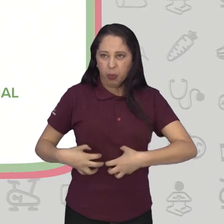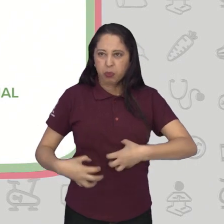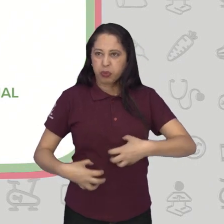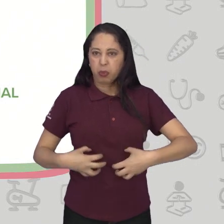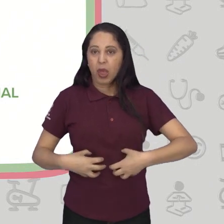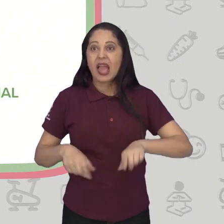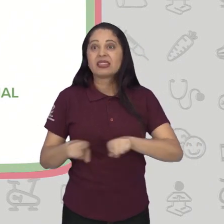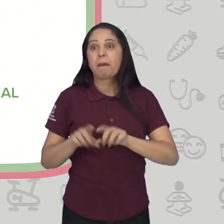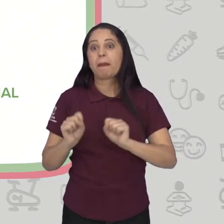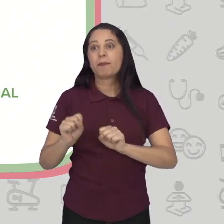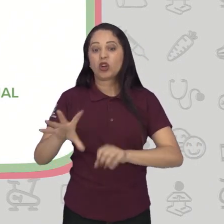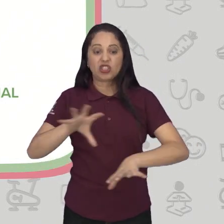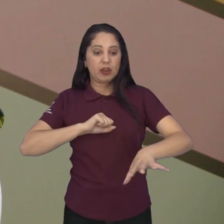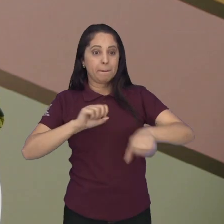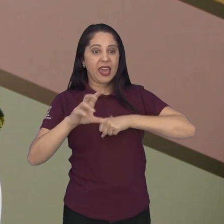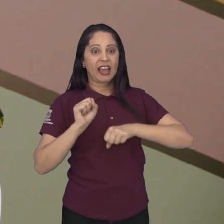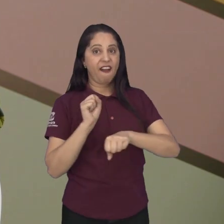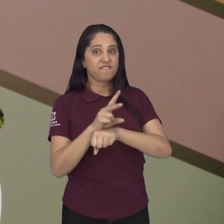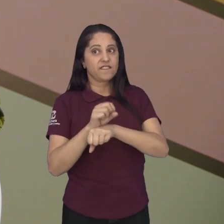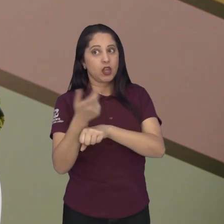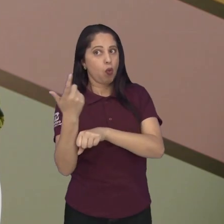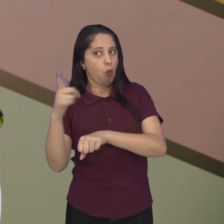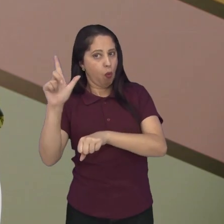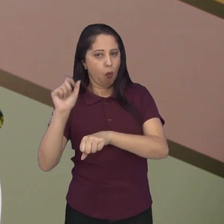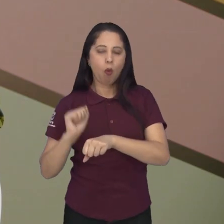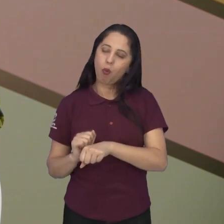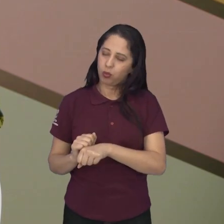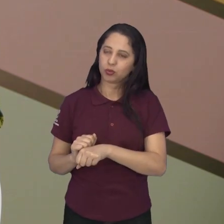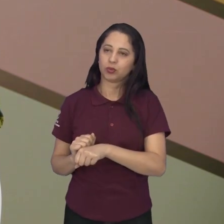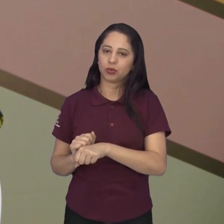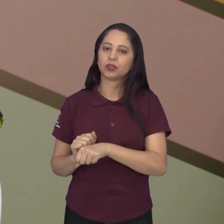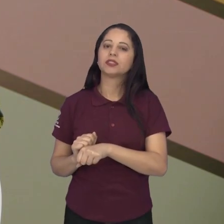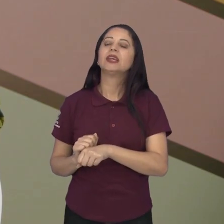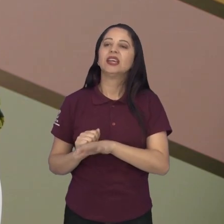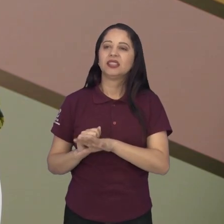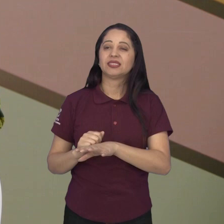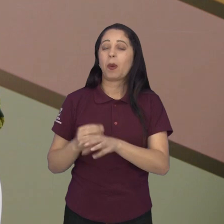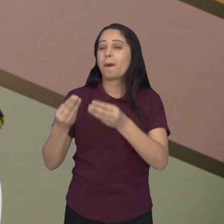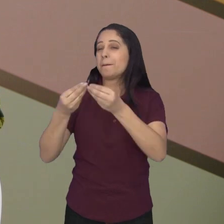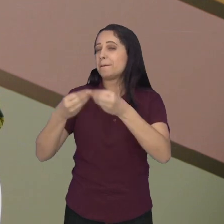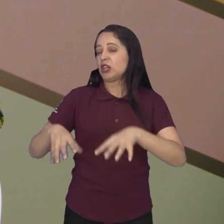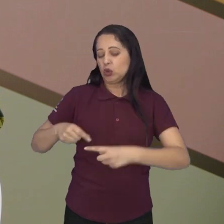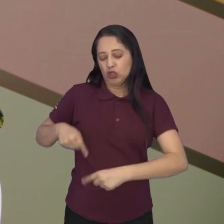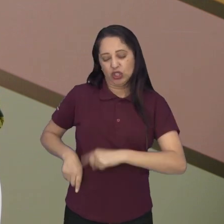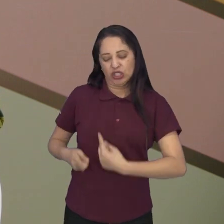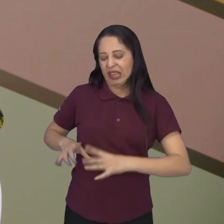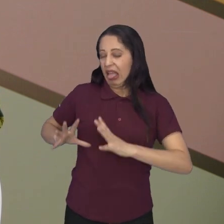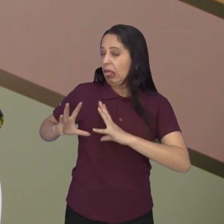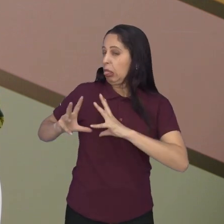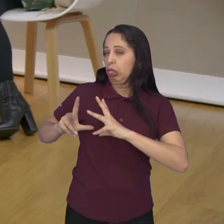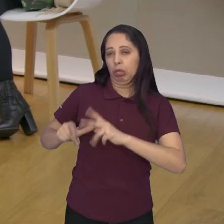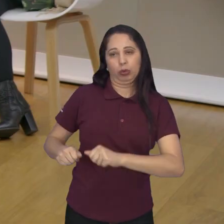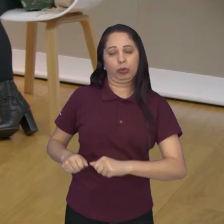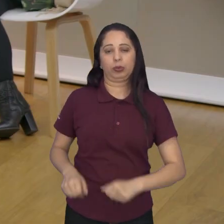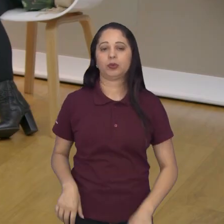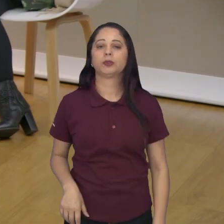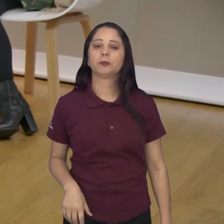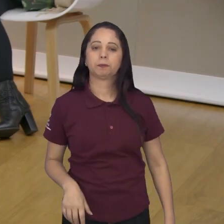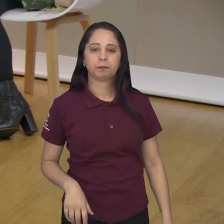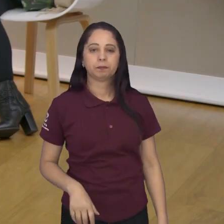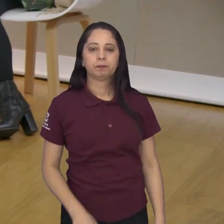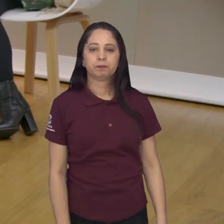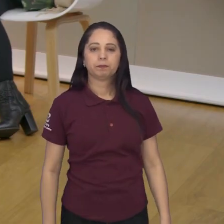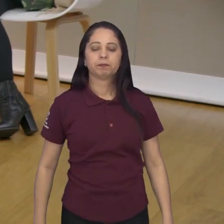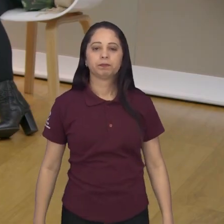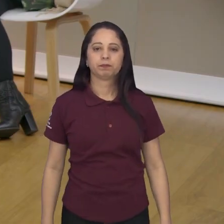paciente fica mais suscetível a fazer infecção. Então, a gente vê plaqueta baixa nesses pacientes, então interfere em toda a funcionalidade. No organismo inteiro, exatamente, né,